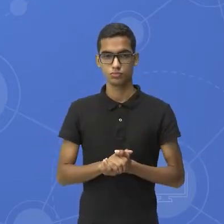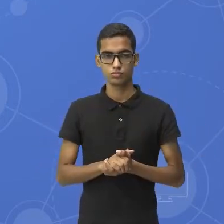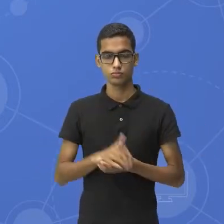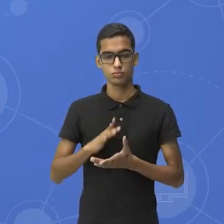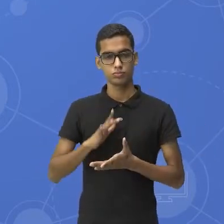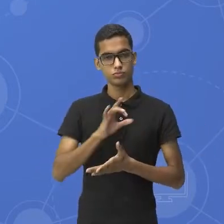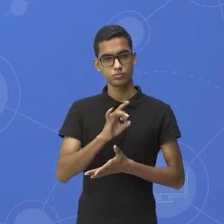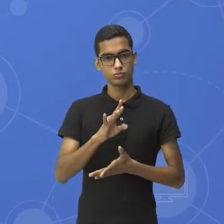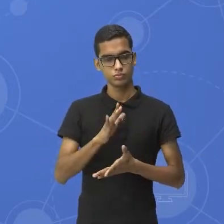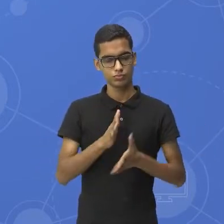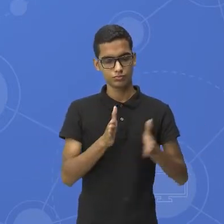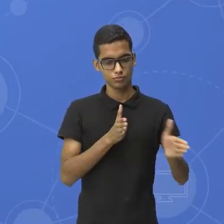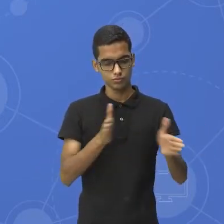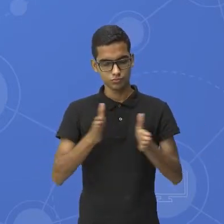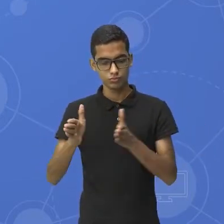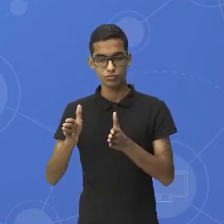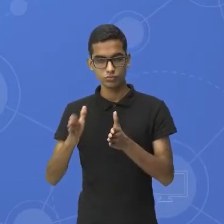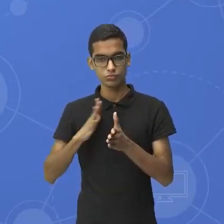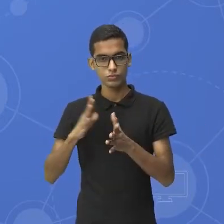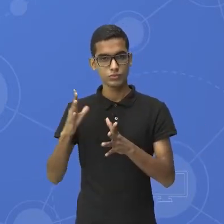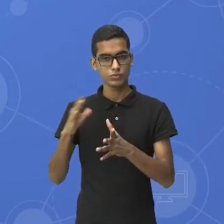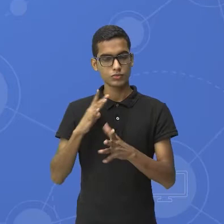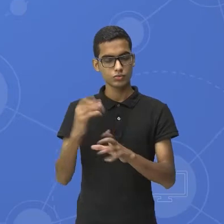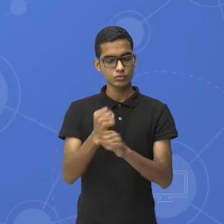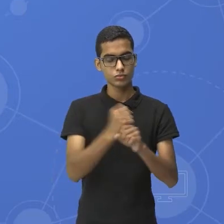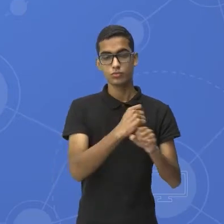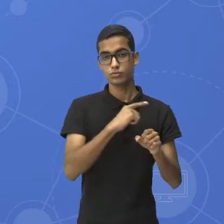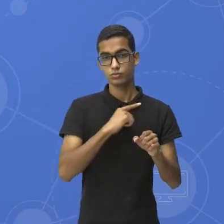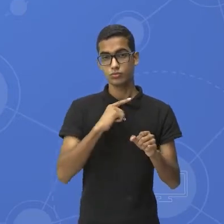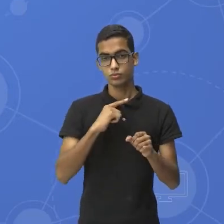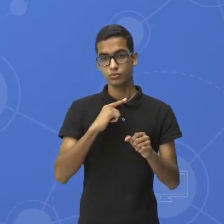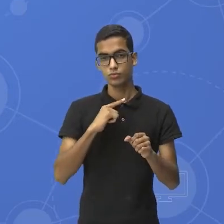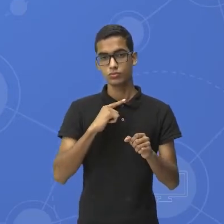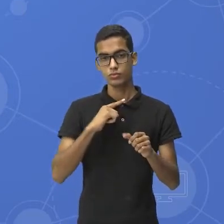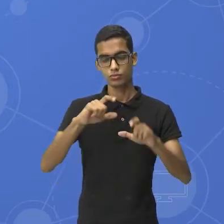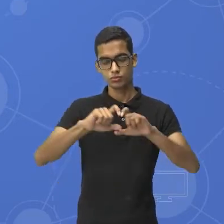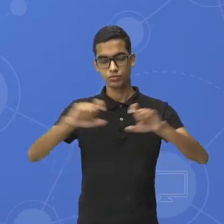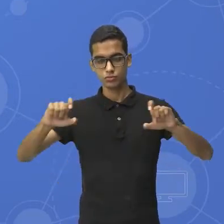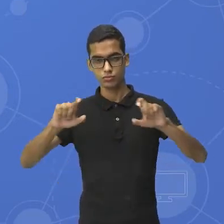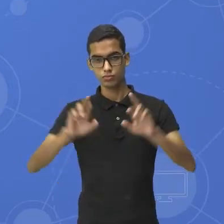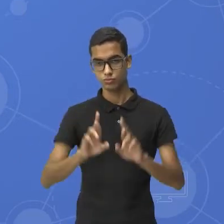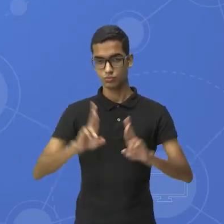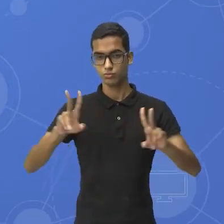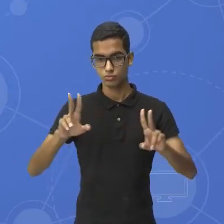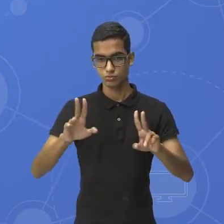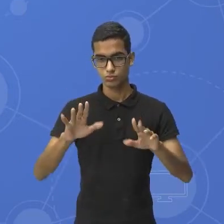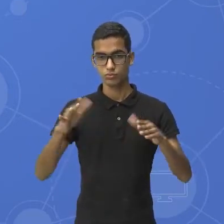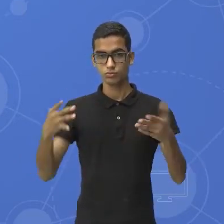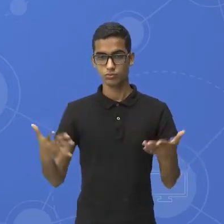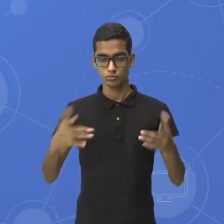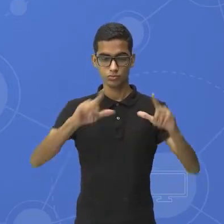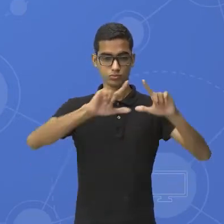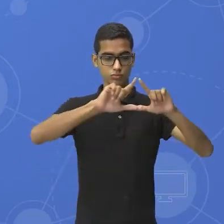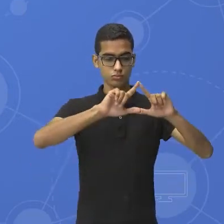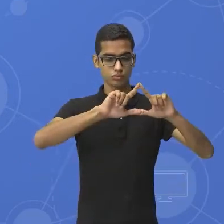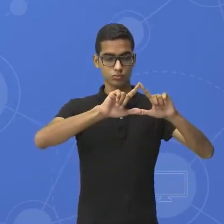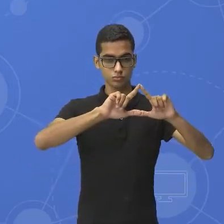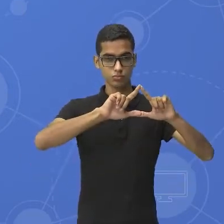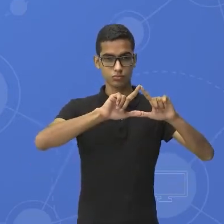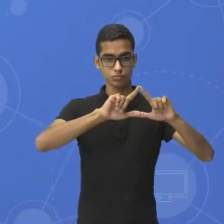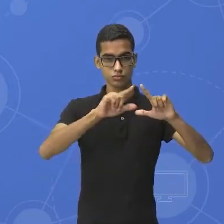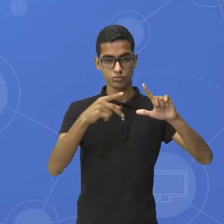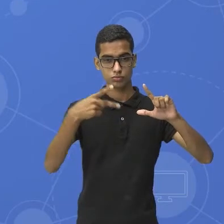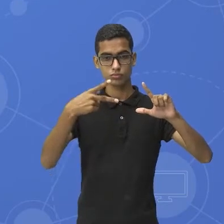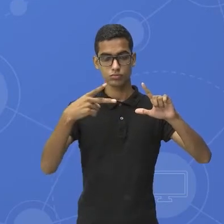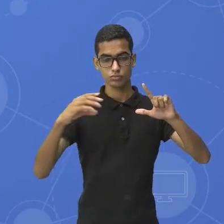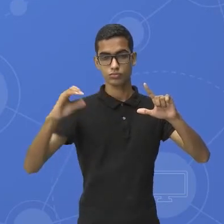um gráfico diferente, tá? Então, por exemplo, quando o delta for maior do que zero, significa que nós